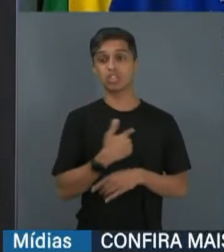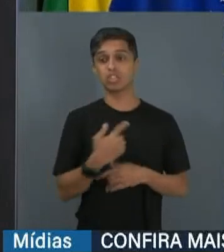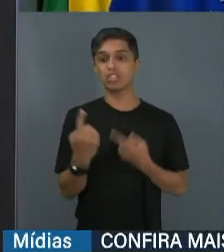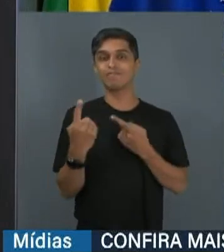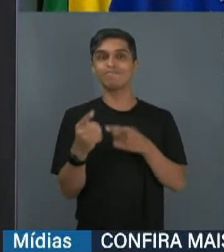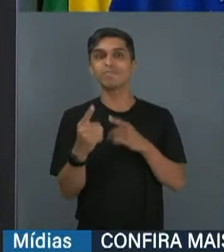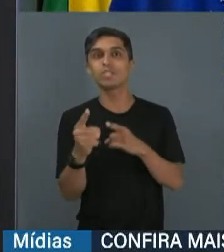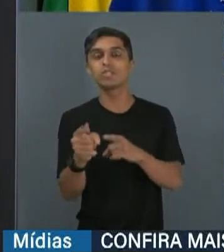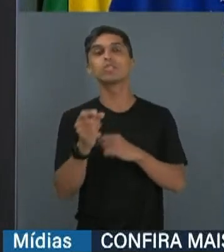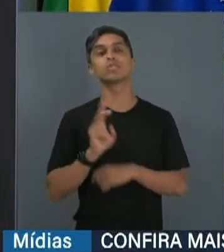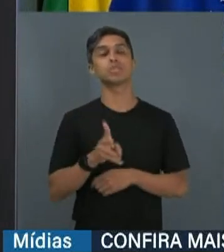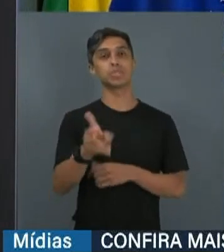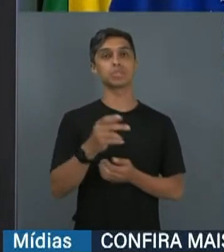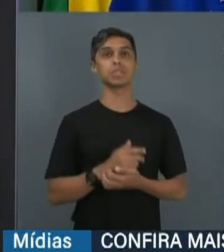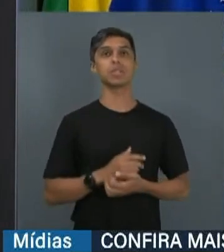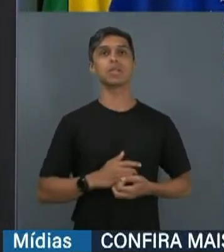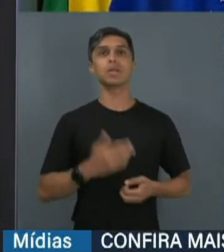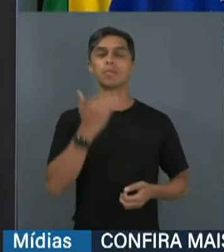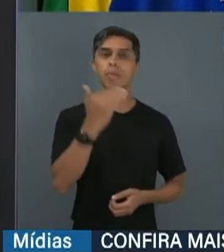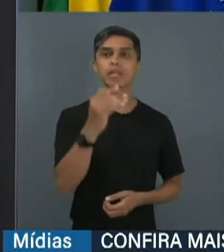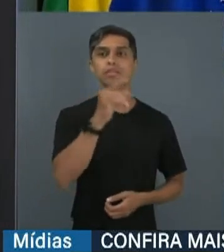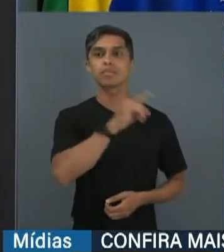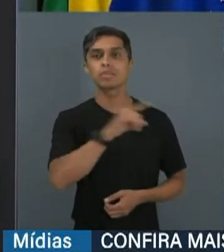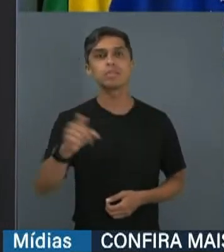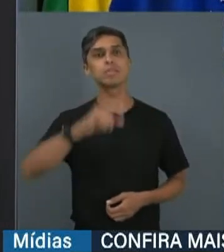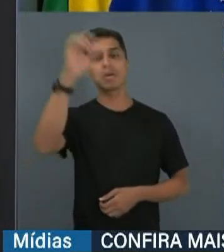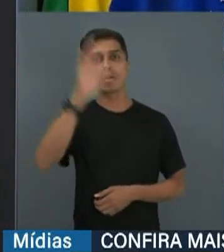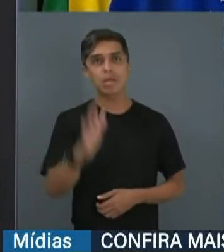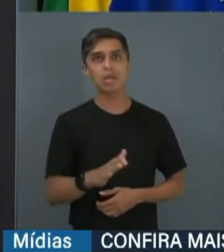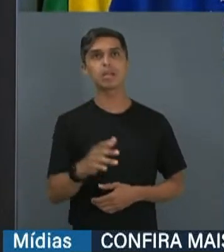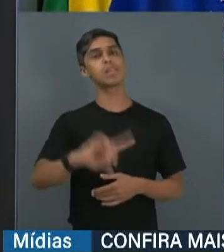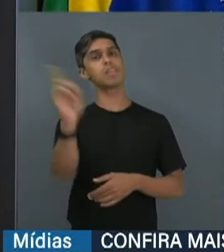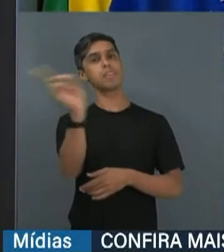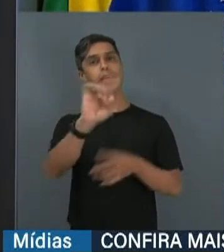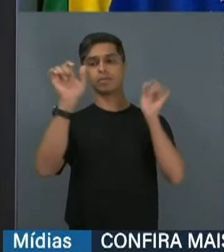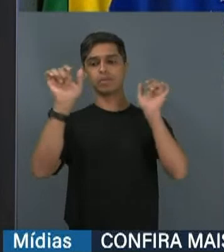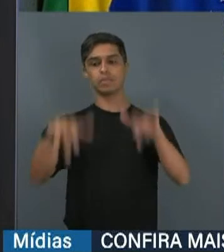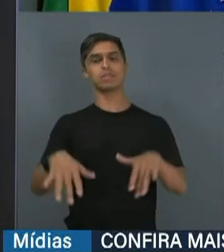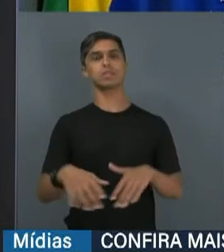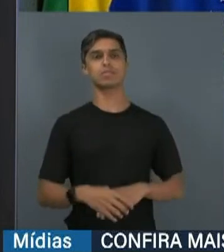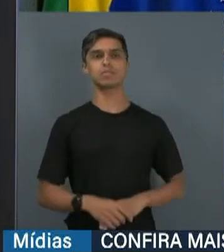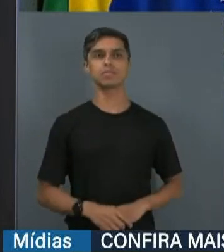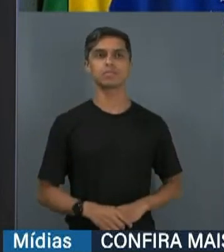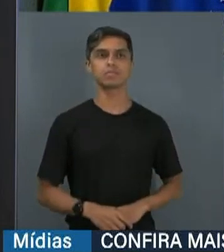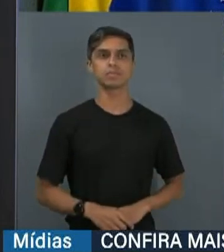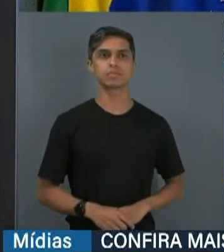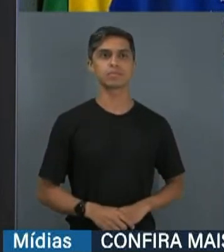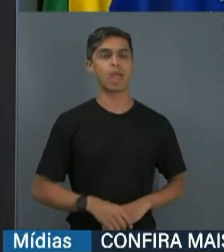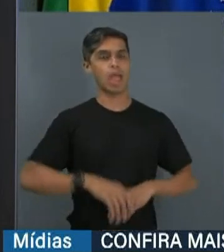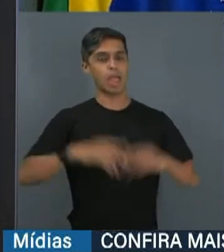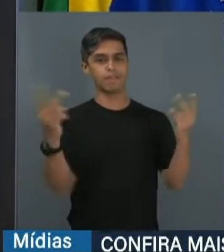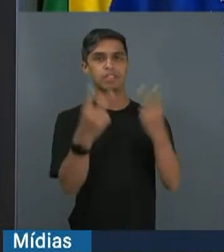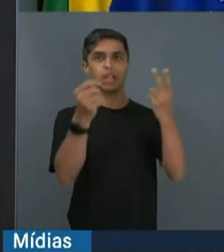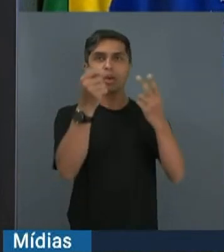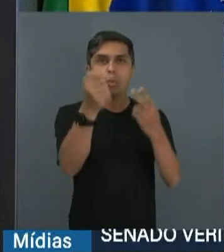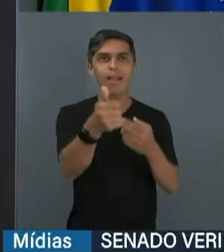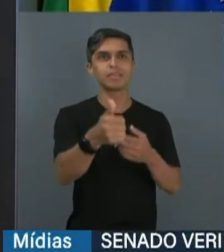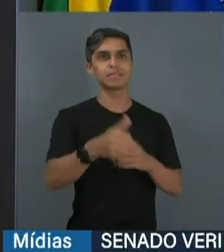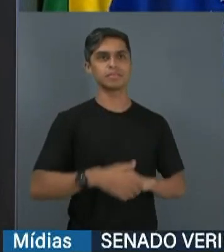desistam. Eu peço a vocês, brasileiras, não desistam. A vitória está